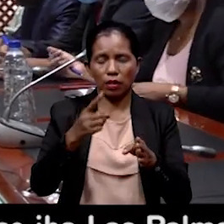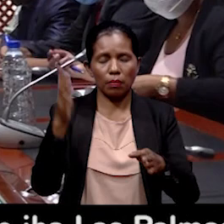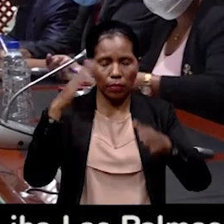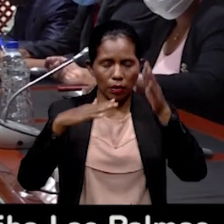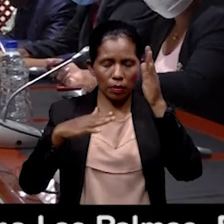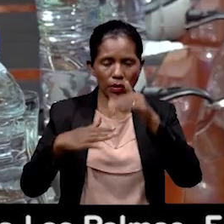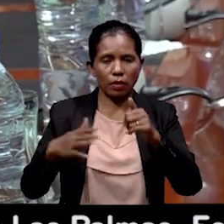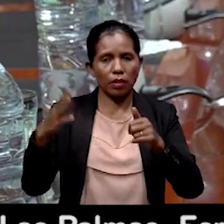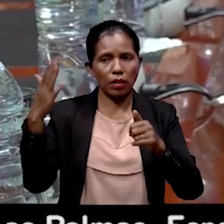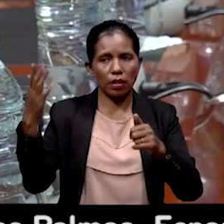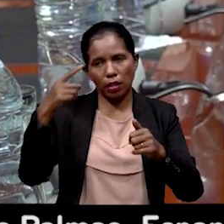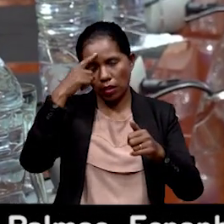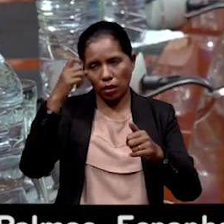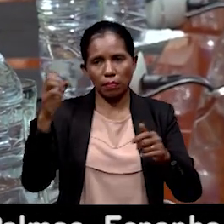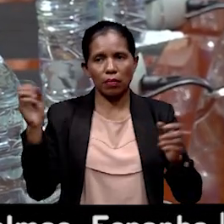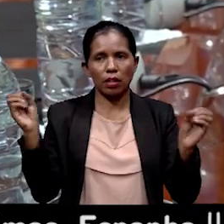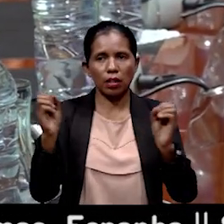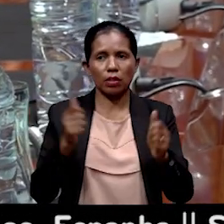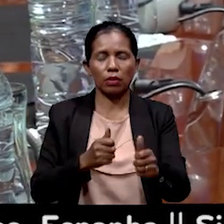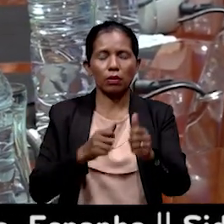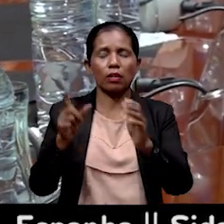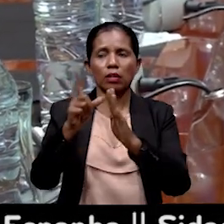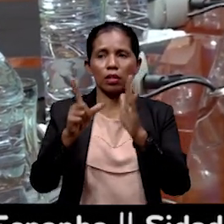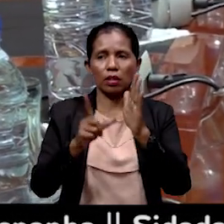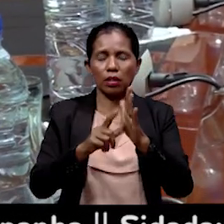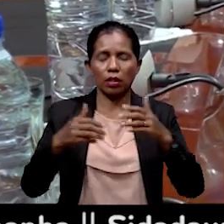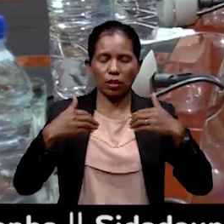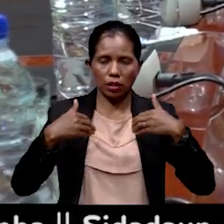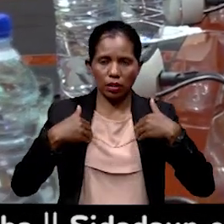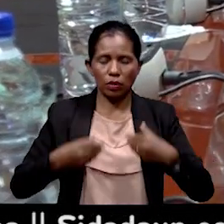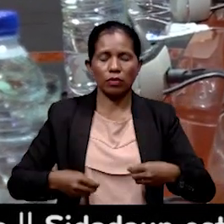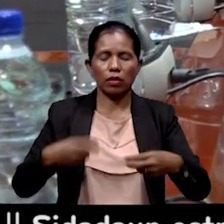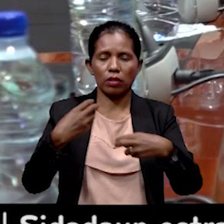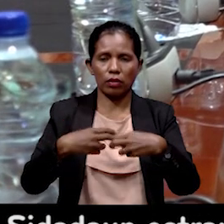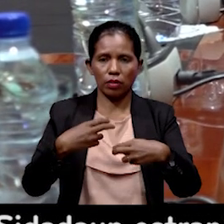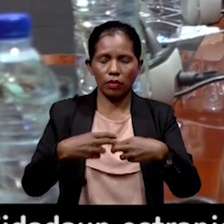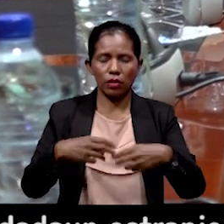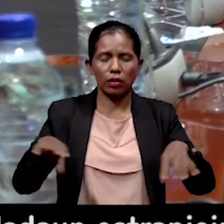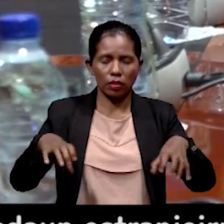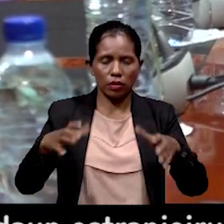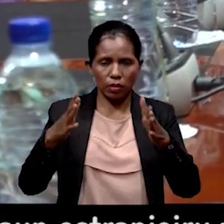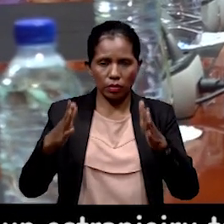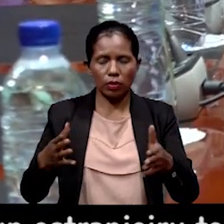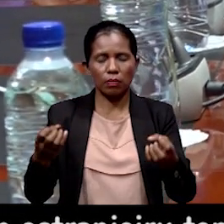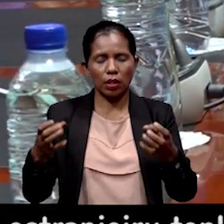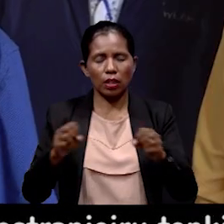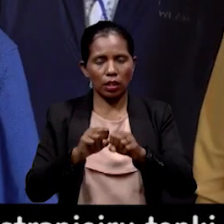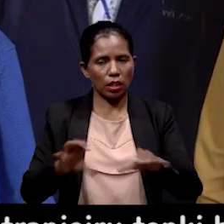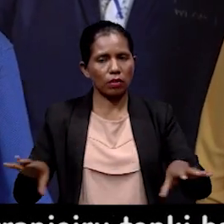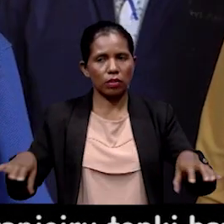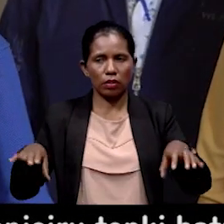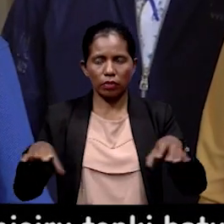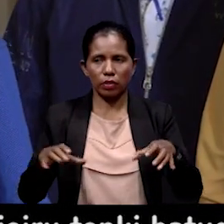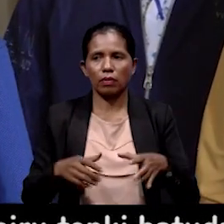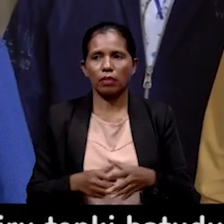nebe acontece tambalala o tuir lei nebe cria ona hodi fo impacto ba funcionário barak la con serviço.